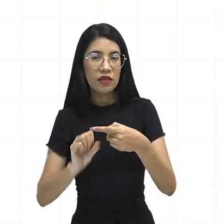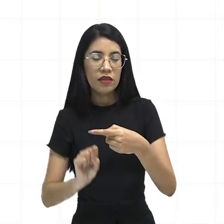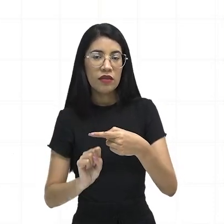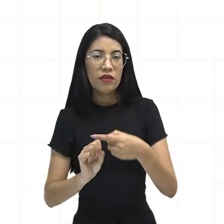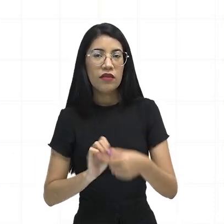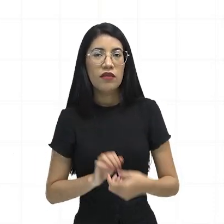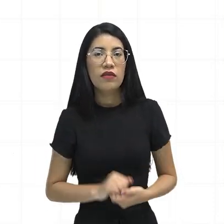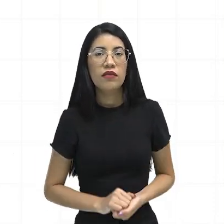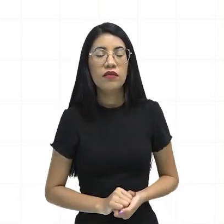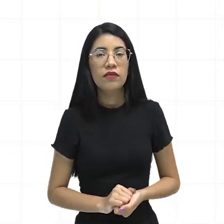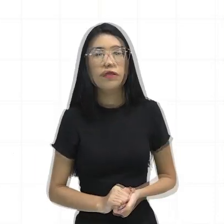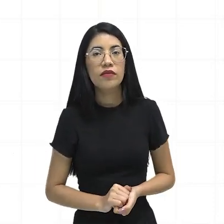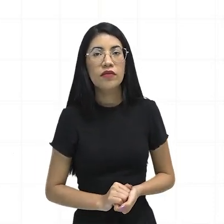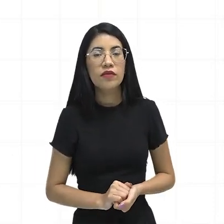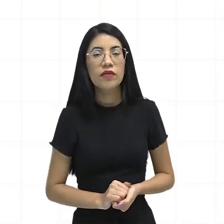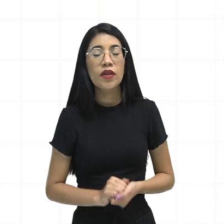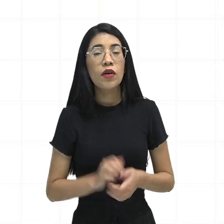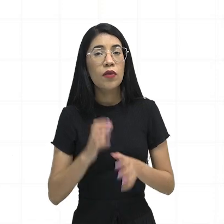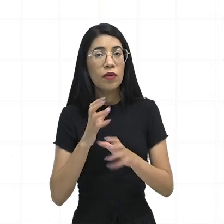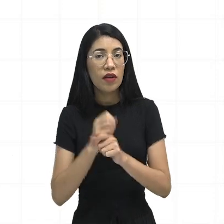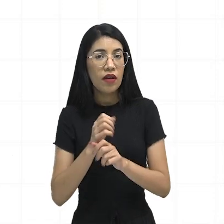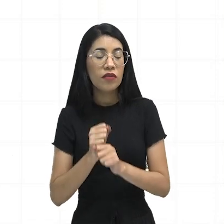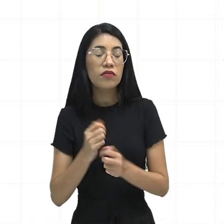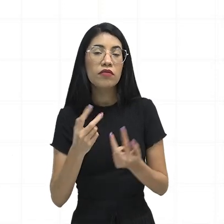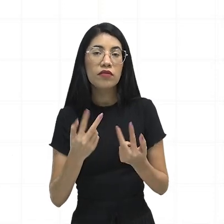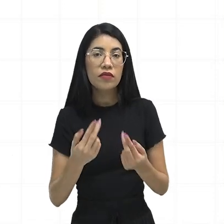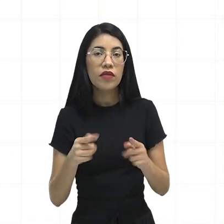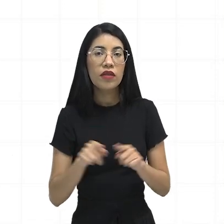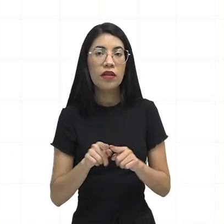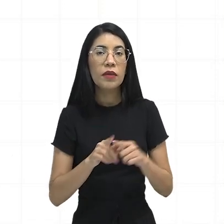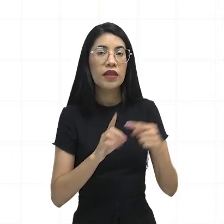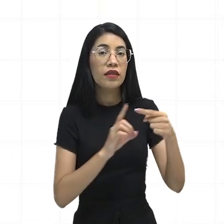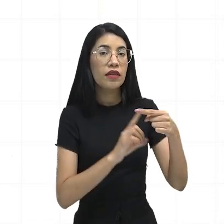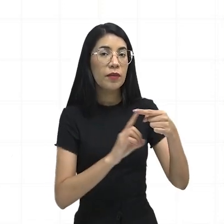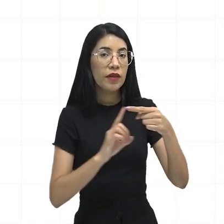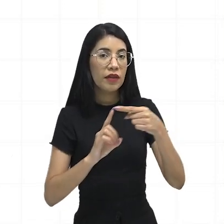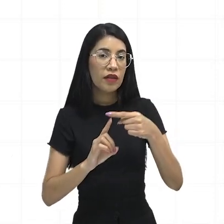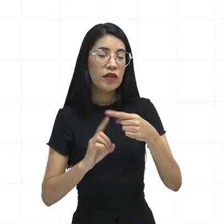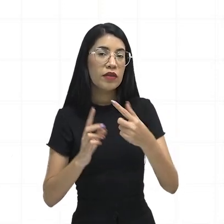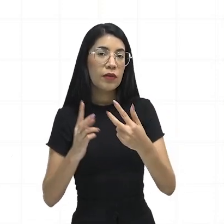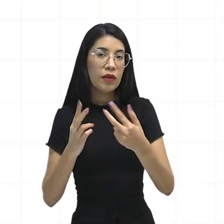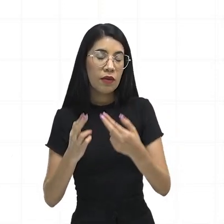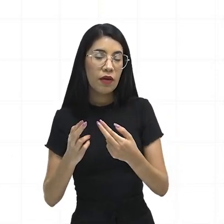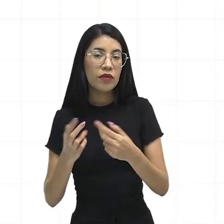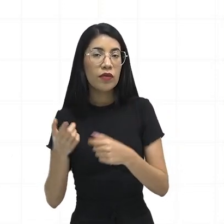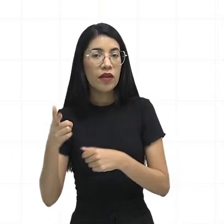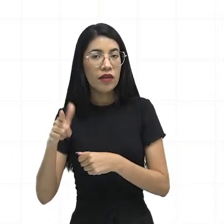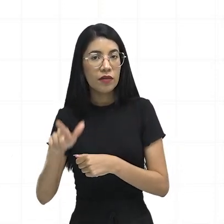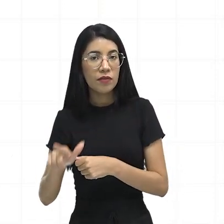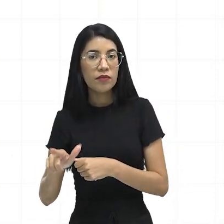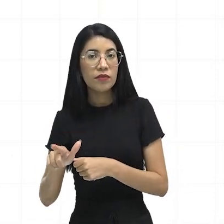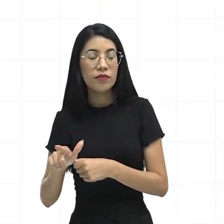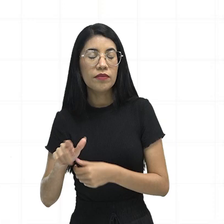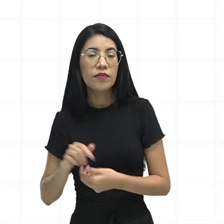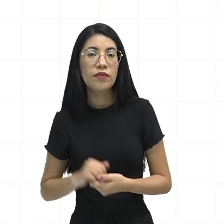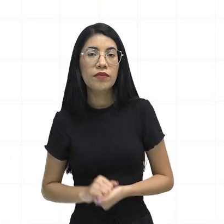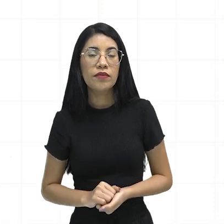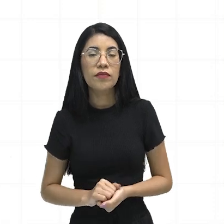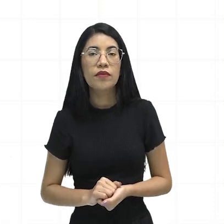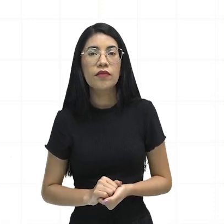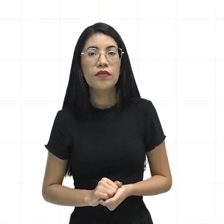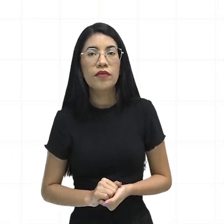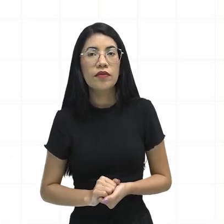A ideia de resolução é a mesma, ó. Denominadores iguais, então você vai repeti-lo na resposta, aqui